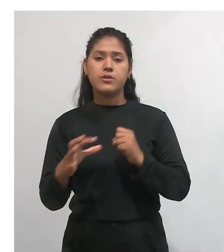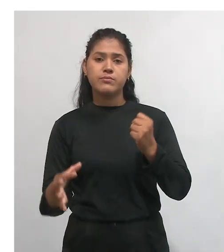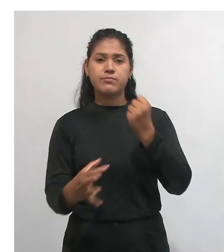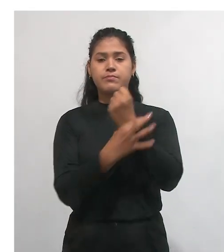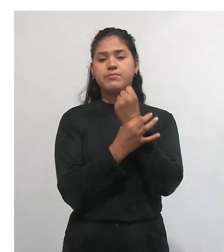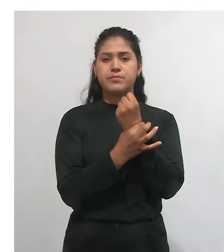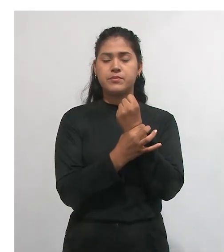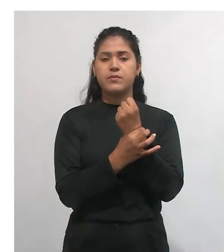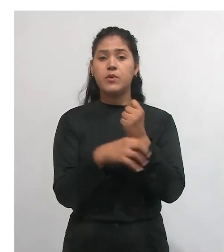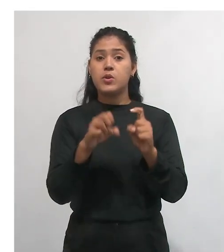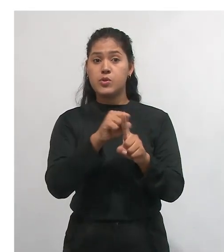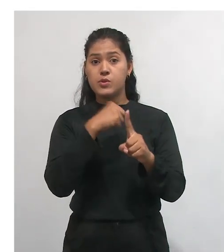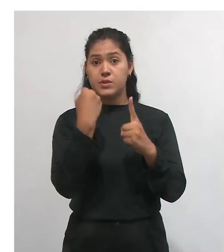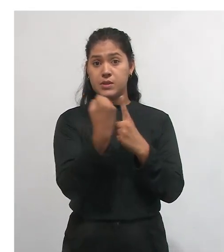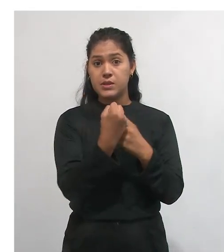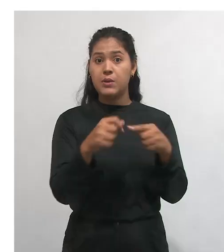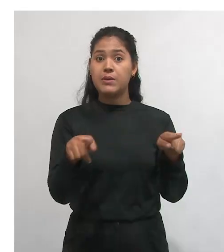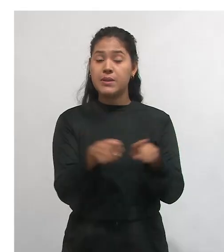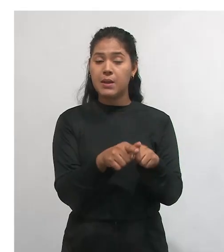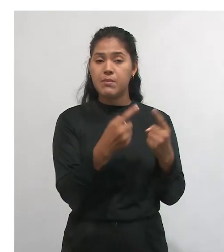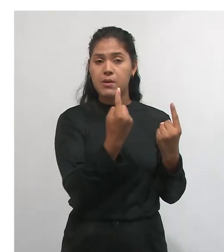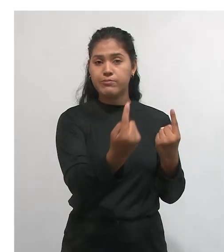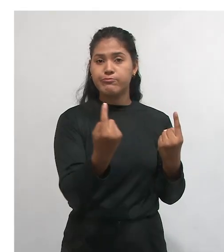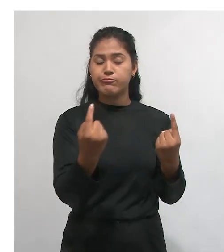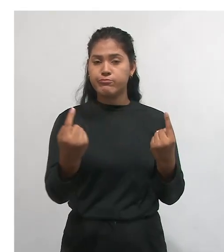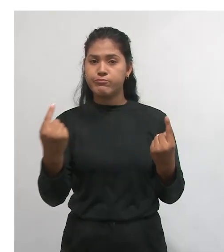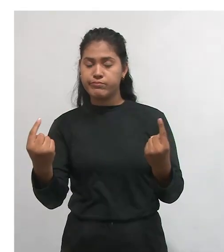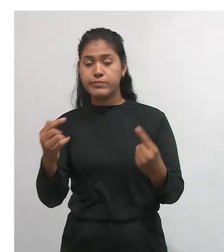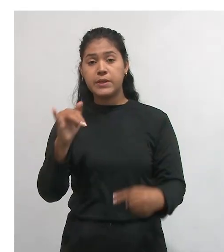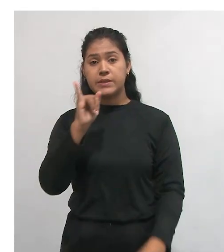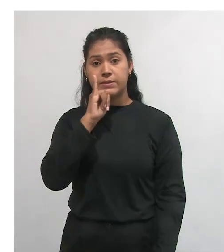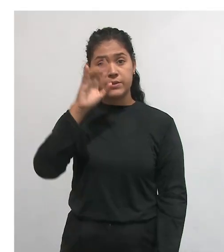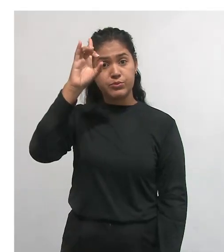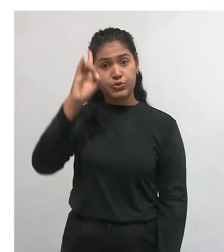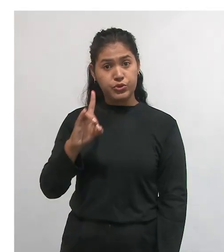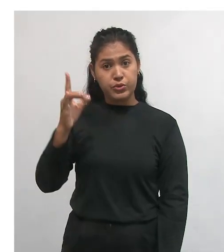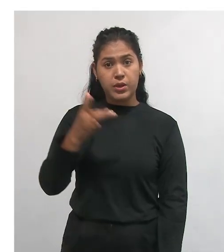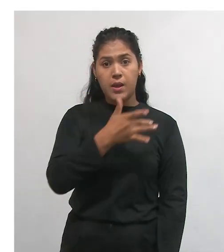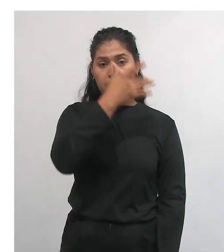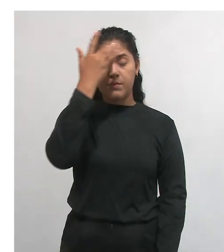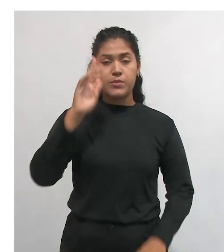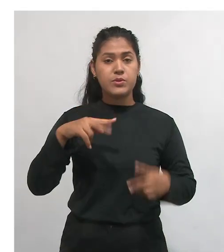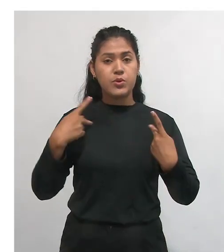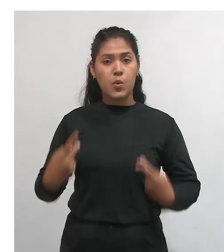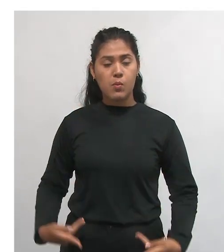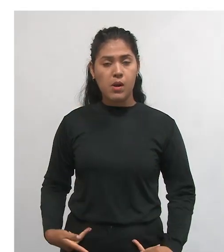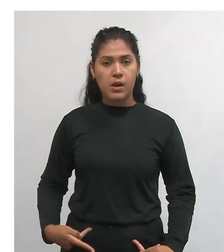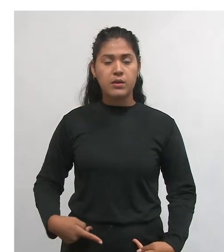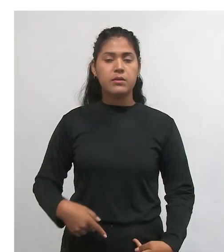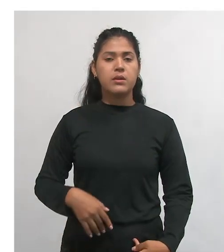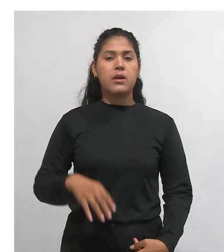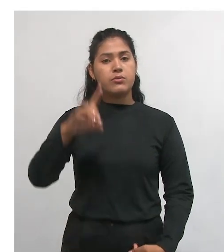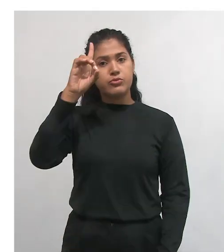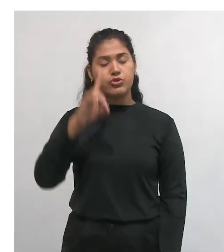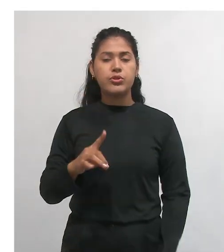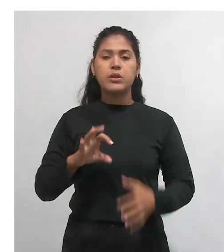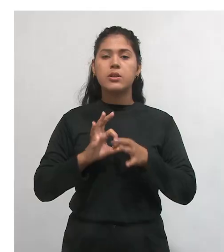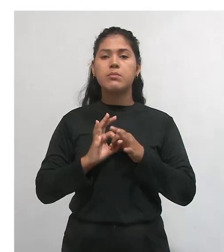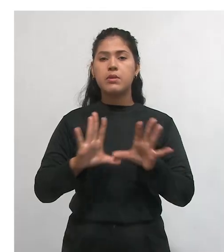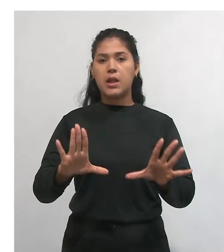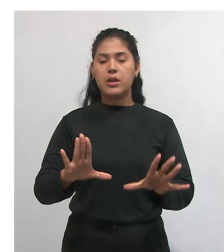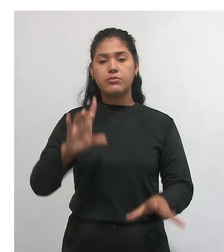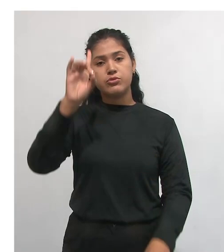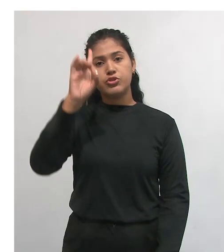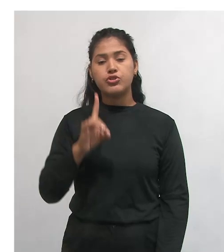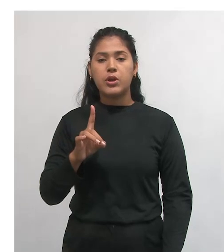individuais vem o direito à pessoa humana, os direitos universais, a liberdade de expressão, o direito à propriedade e